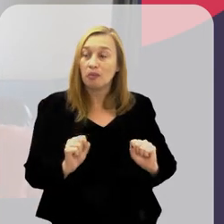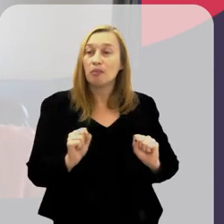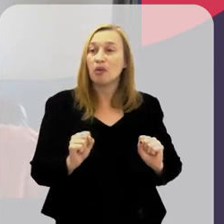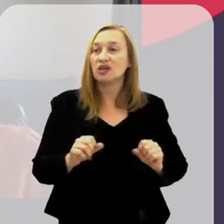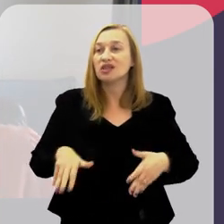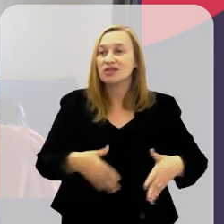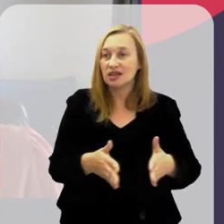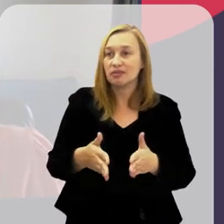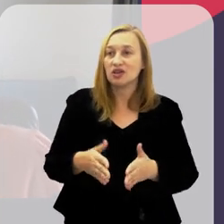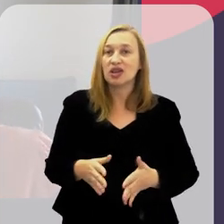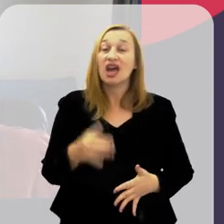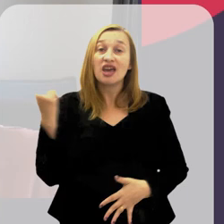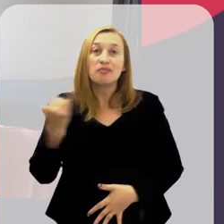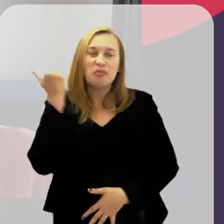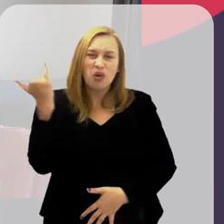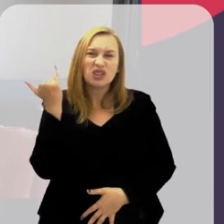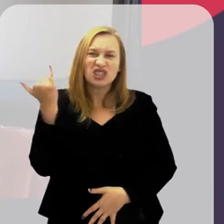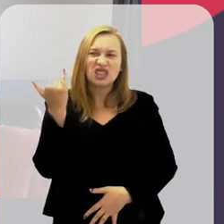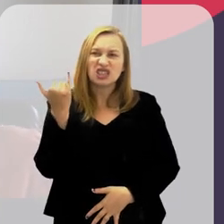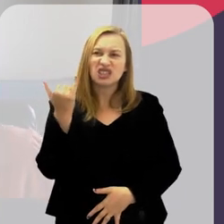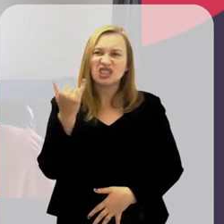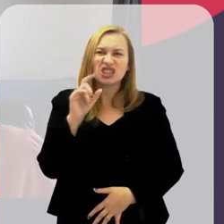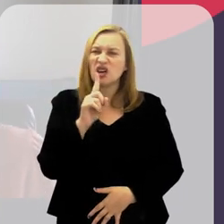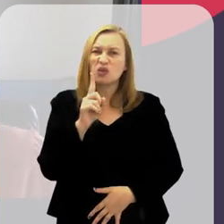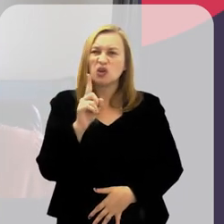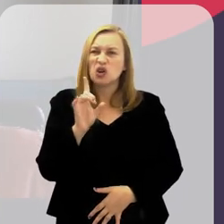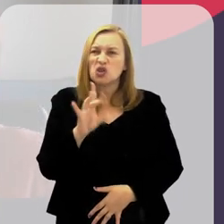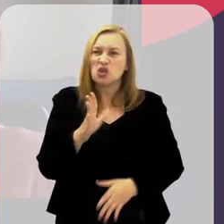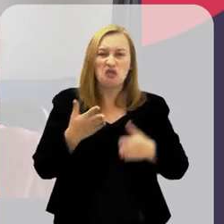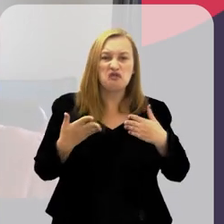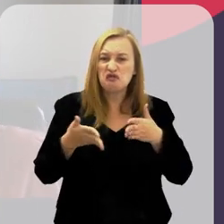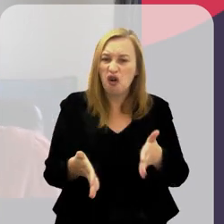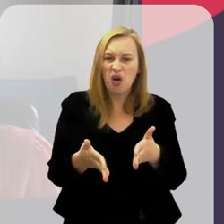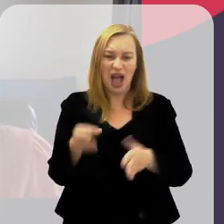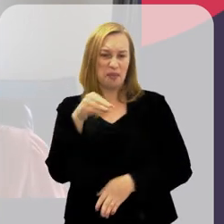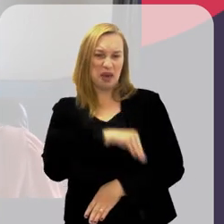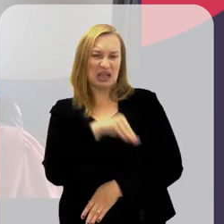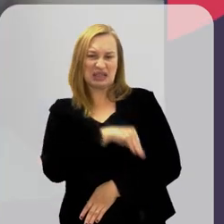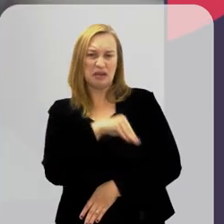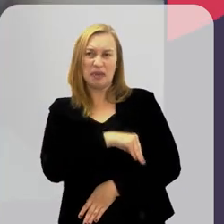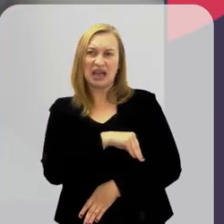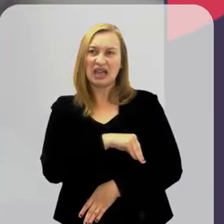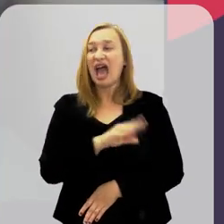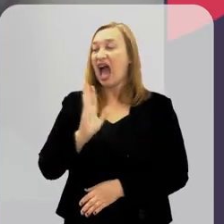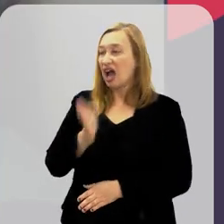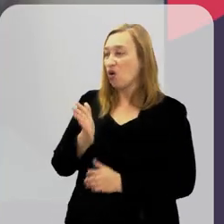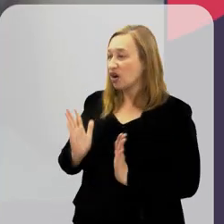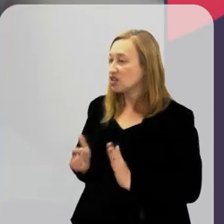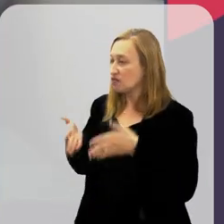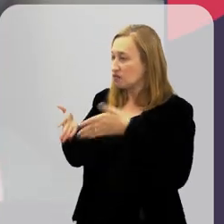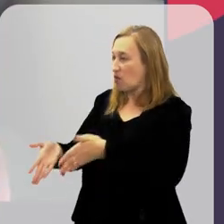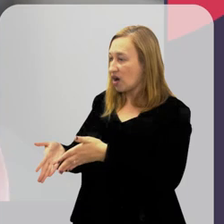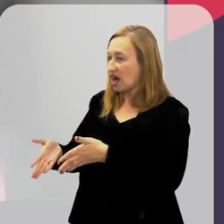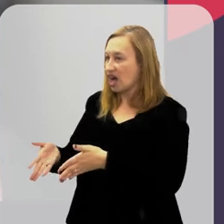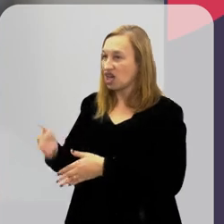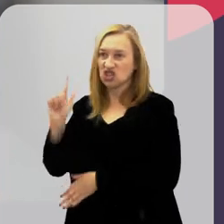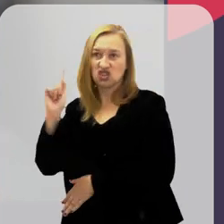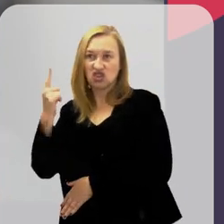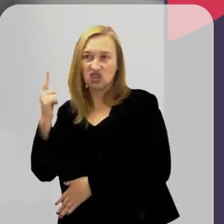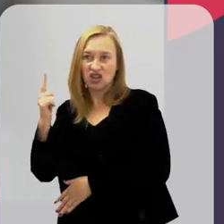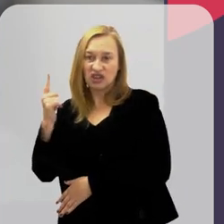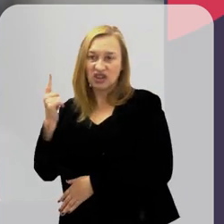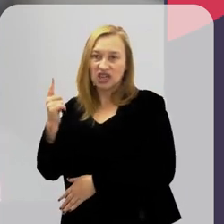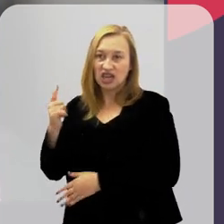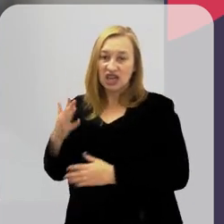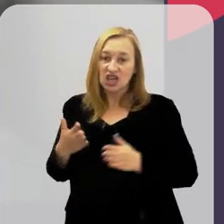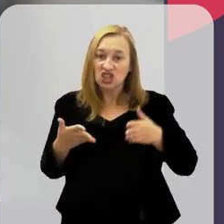imaginação, porque pode ser por E é aí tão mesmo. importante a gente não colocar as coisas em caixinhas, né? Ah, agora é hora de estudar matemática, agora é hora de estudar